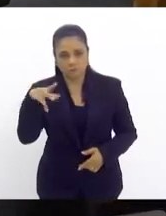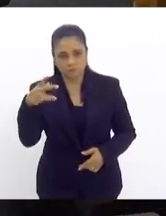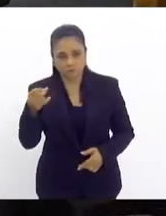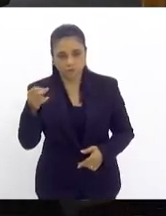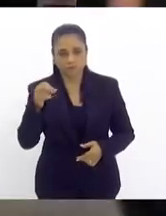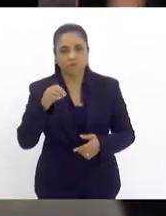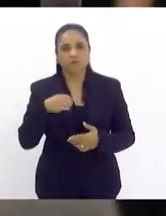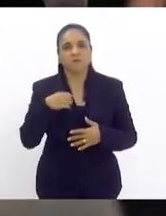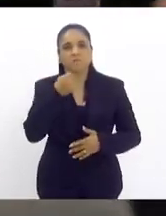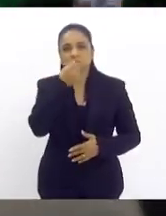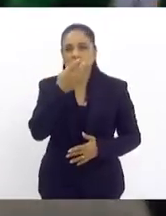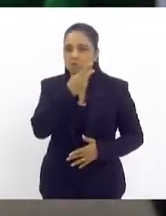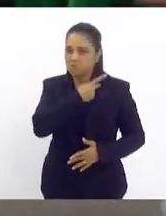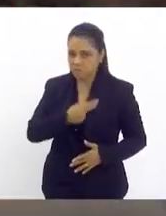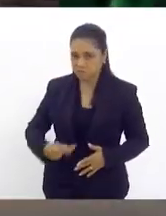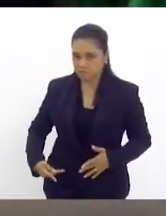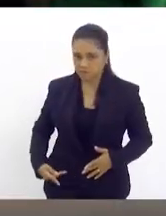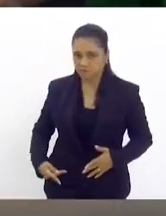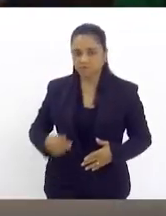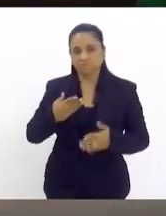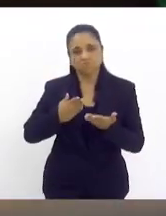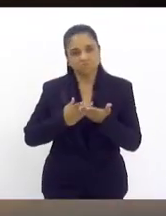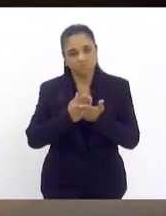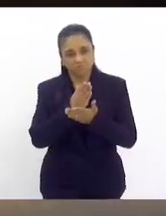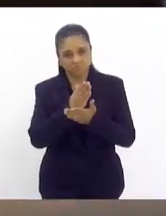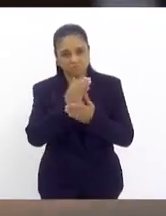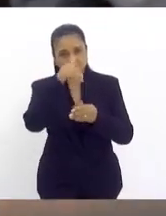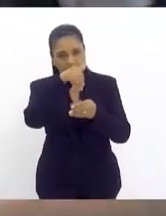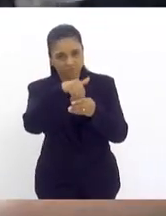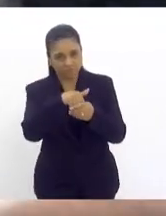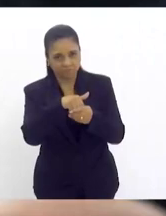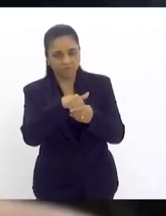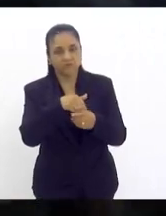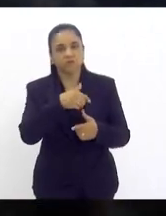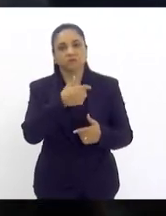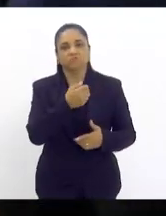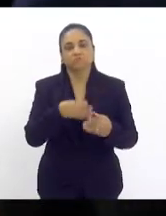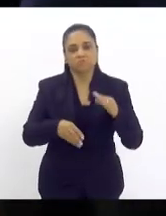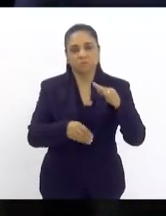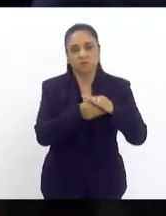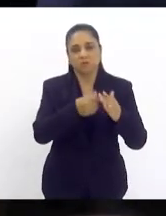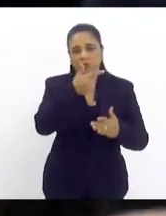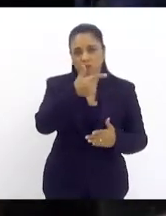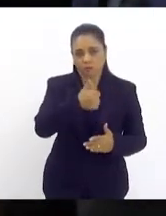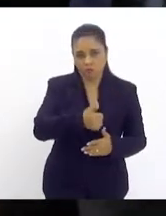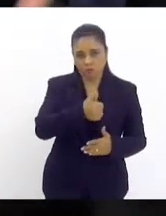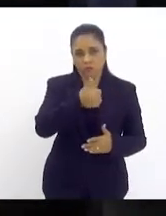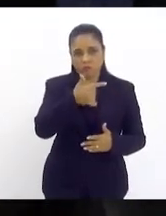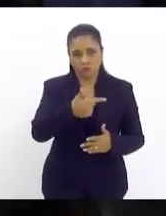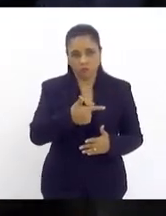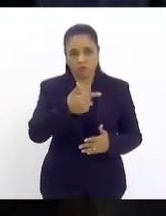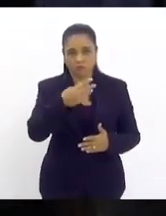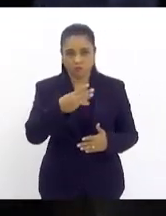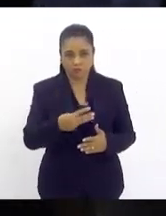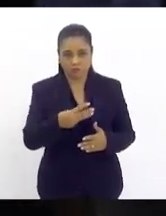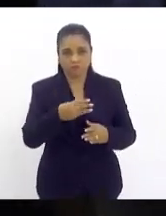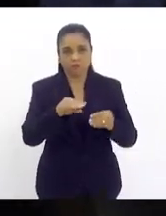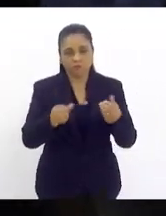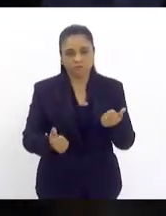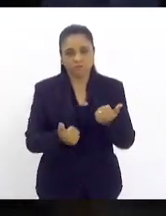Senhor presidente, boa tarde. Parecer favorável às emendas número 2 e 3. Favorável com